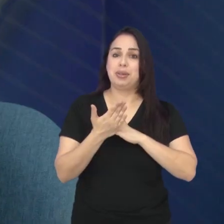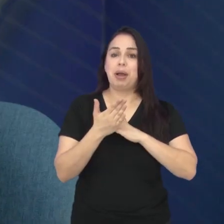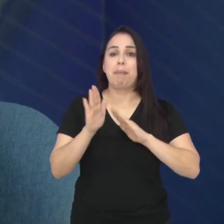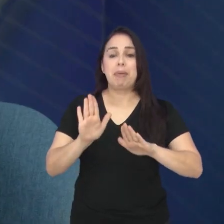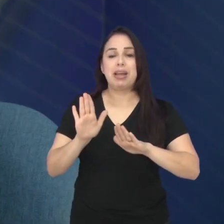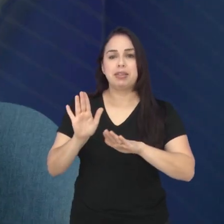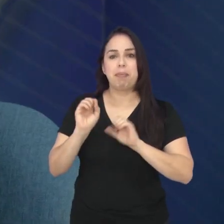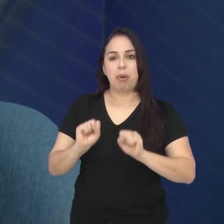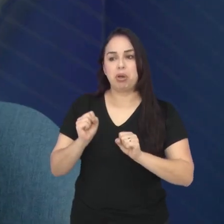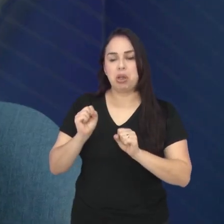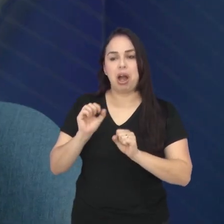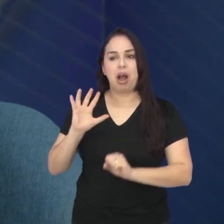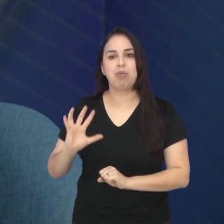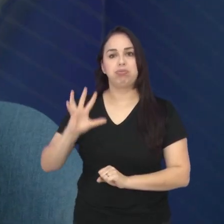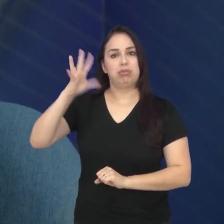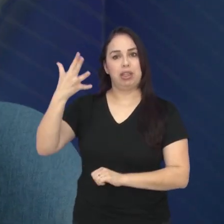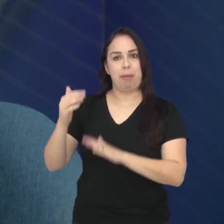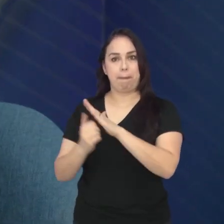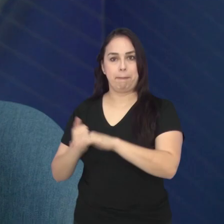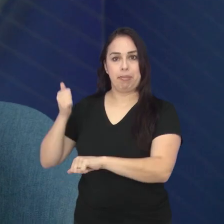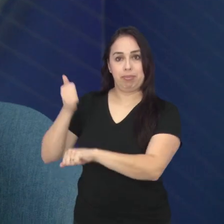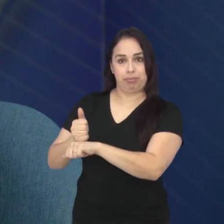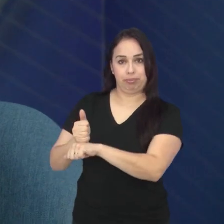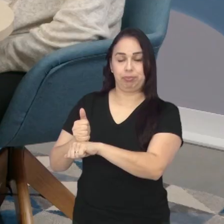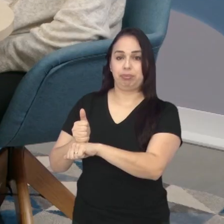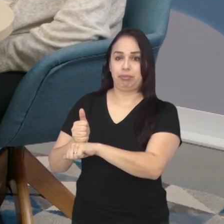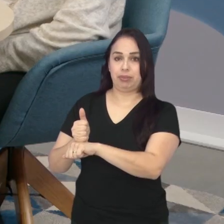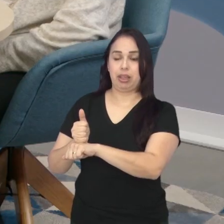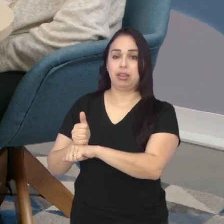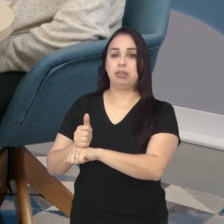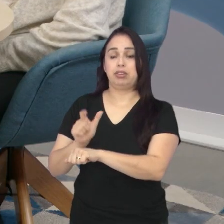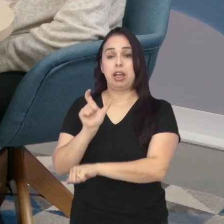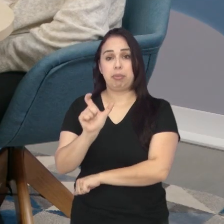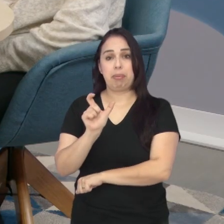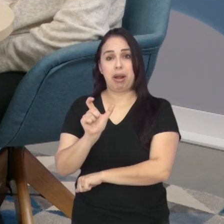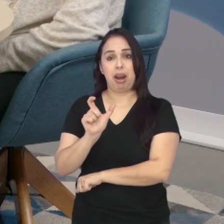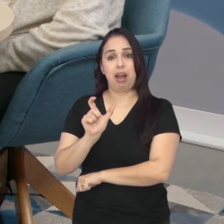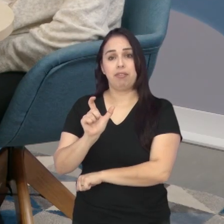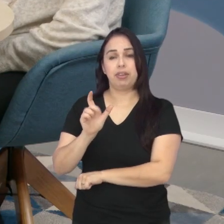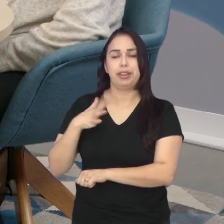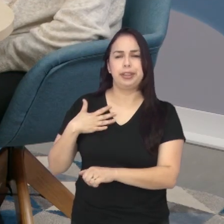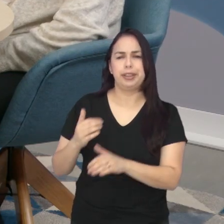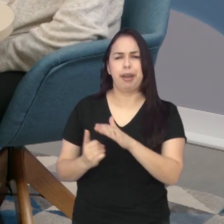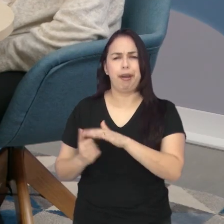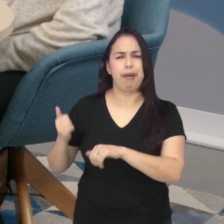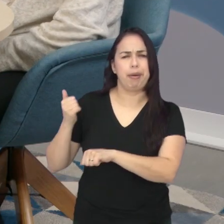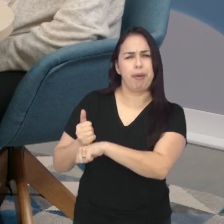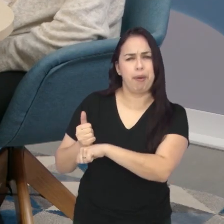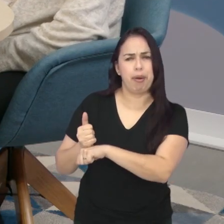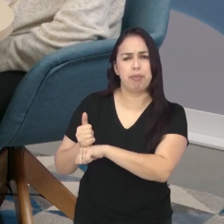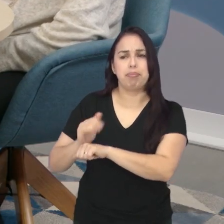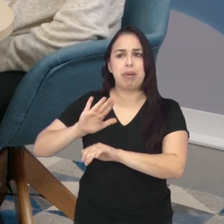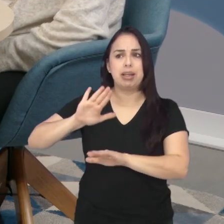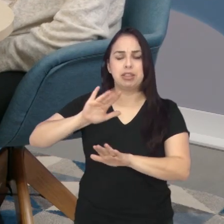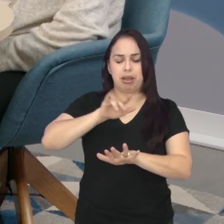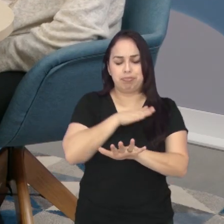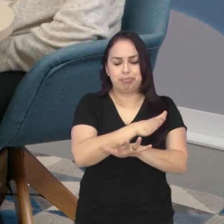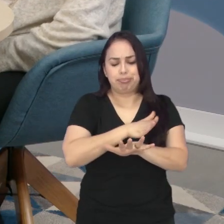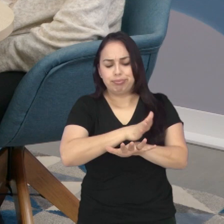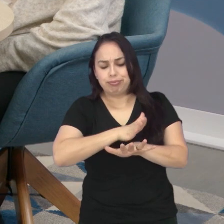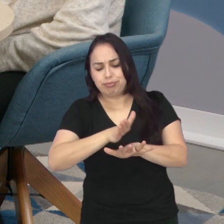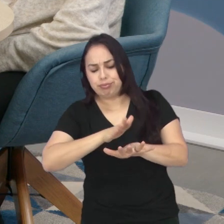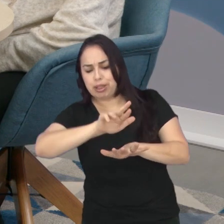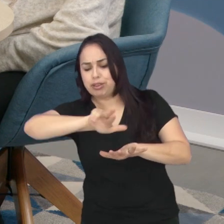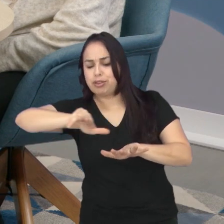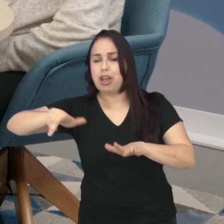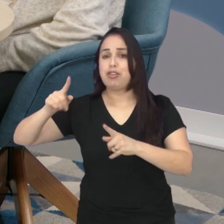também abre margem para outros golpes, né? Tem até um termo, sextorção, né? Mas assim, acredito que tenha vários